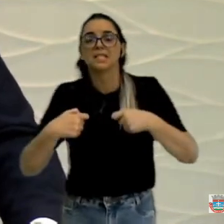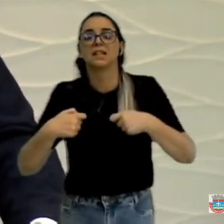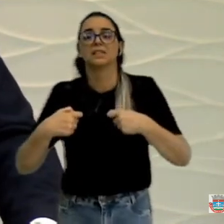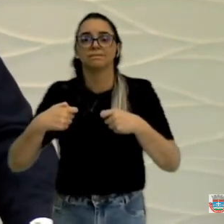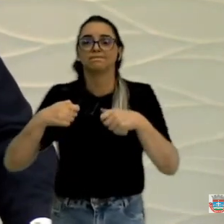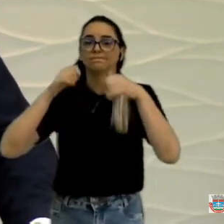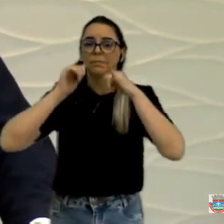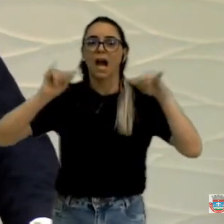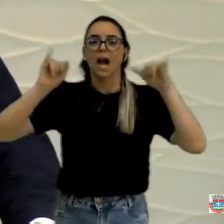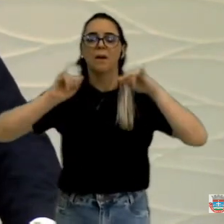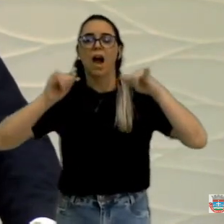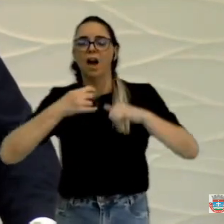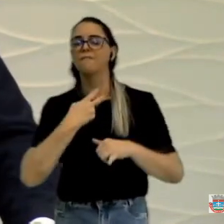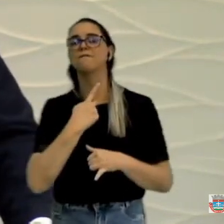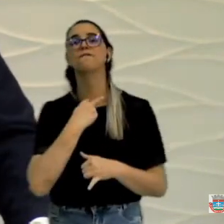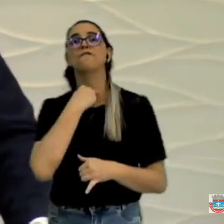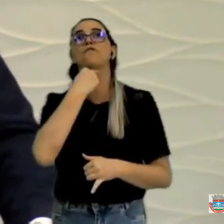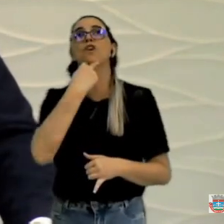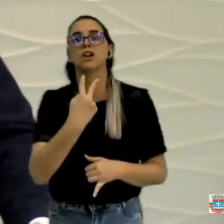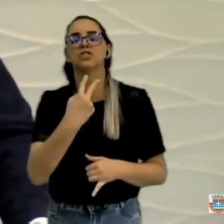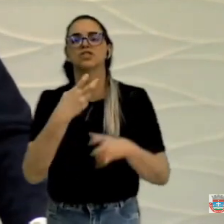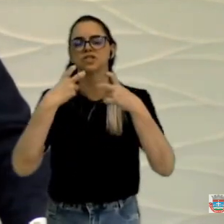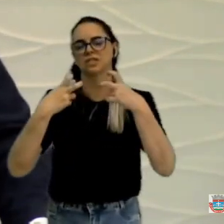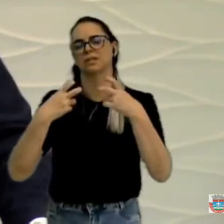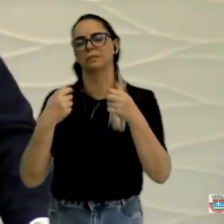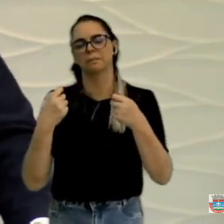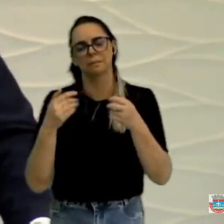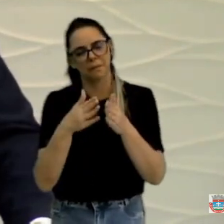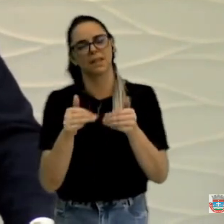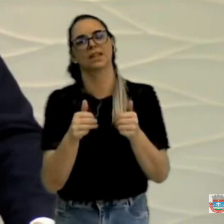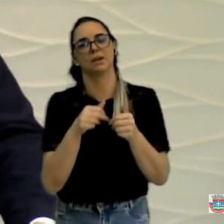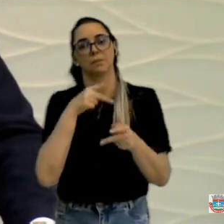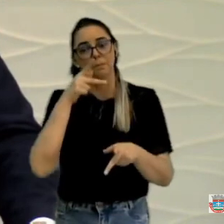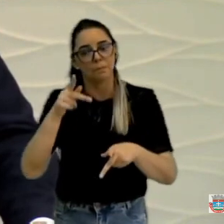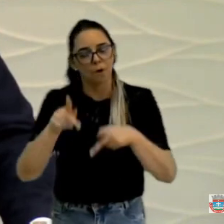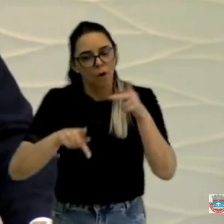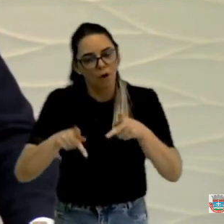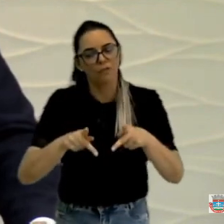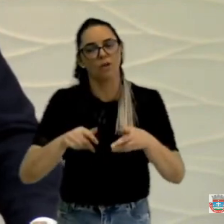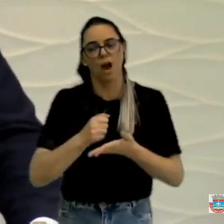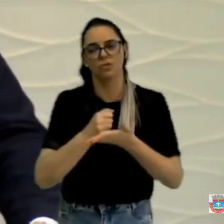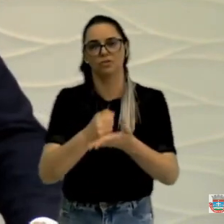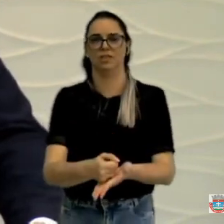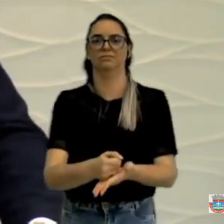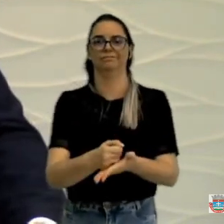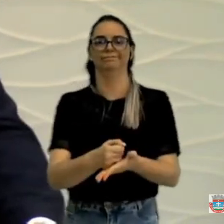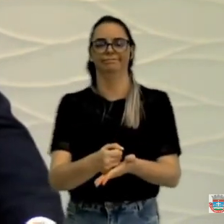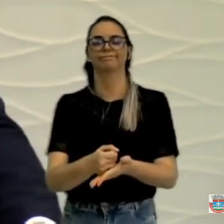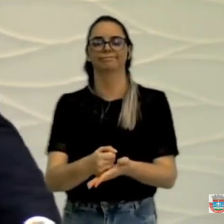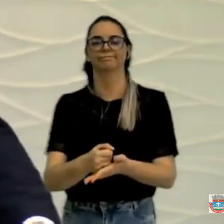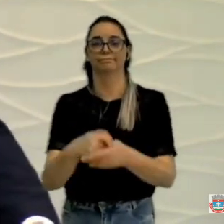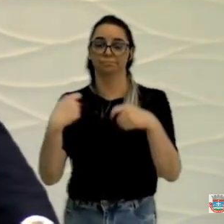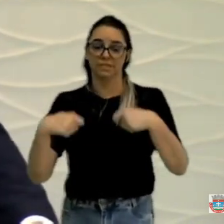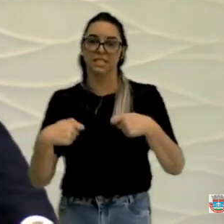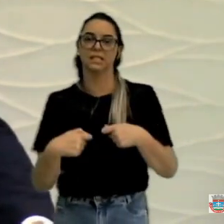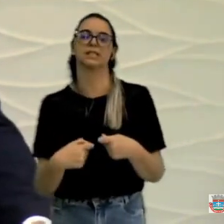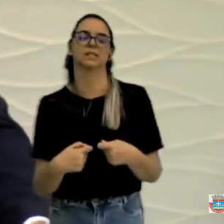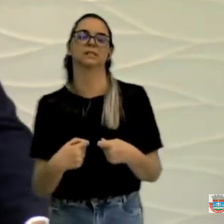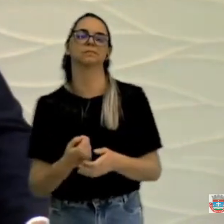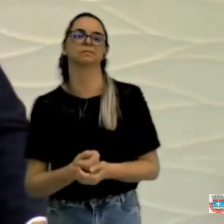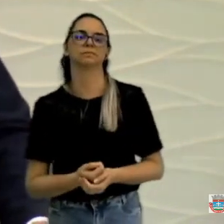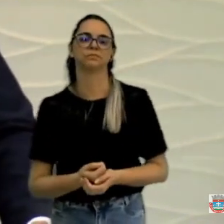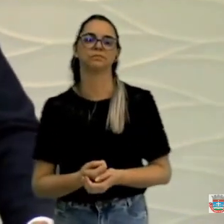porque aqui representamos exatamente isso, os anseios do nosso povo, e precisamos levantar a bandeira daquilo que está prejudicando essa